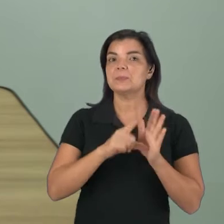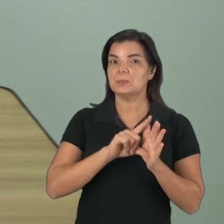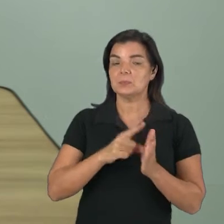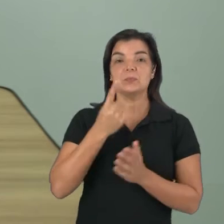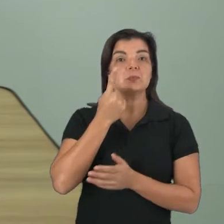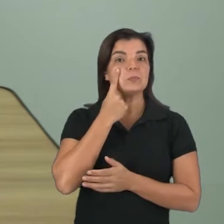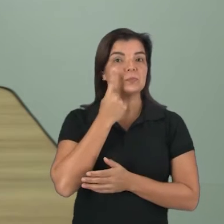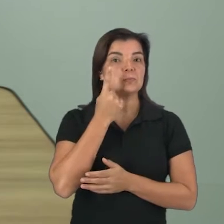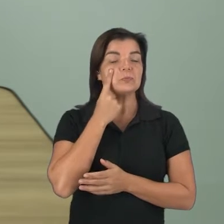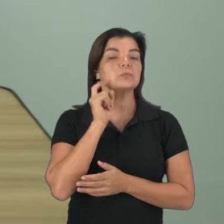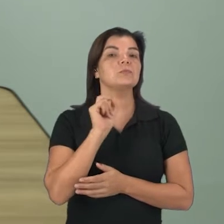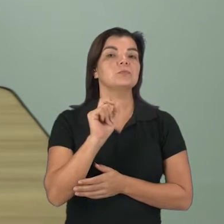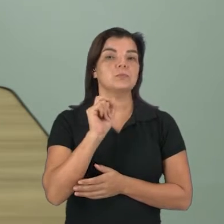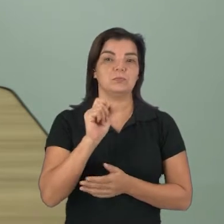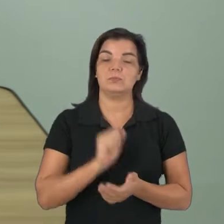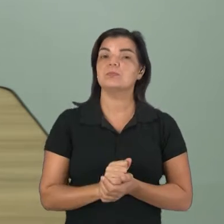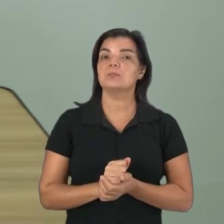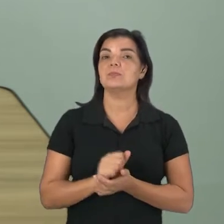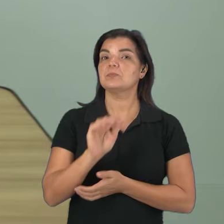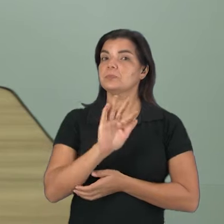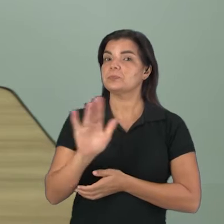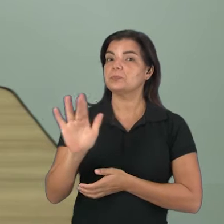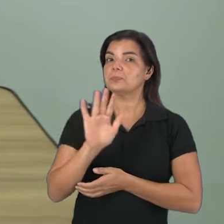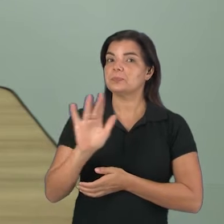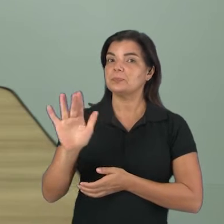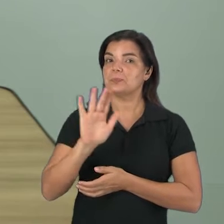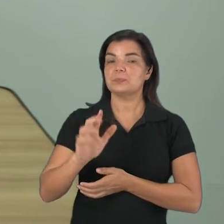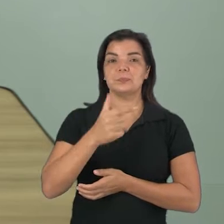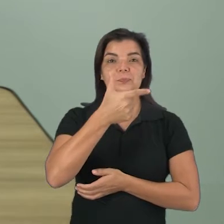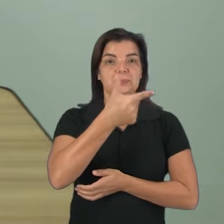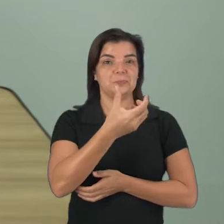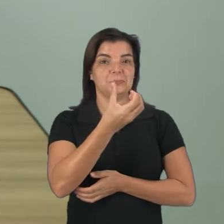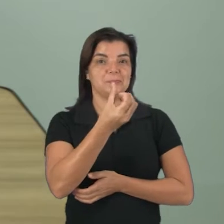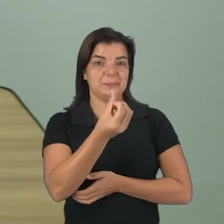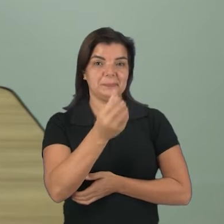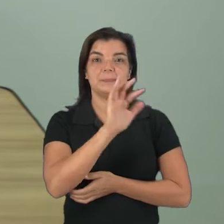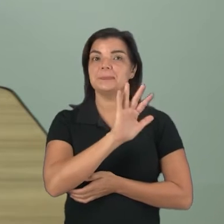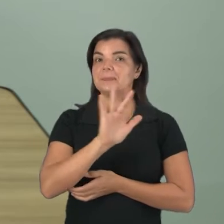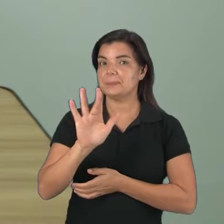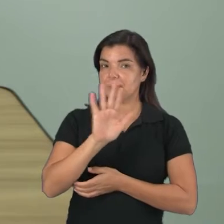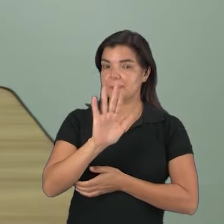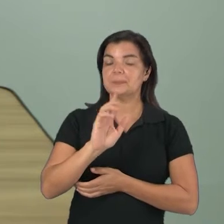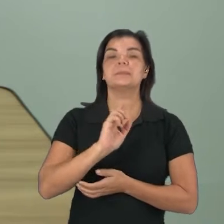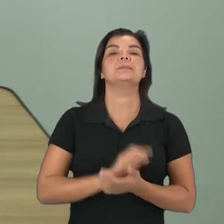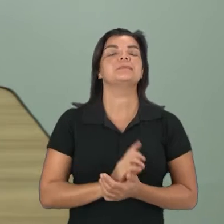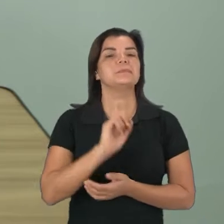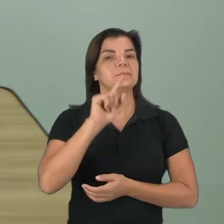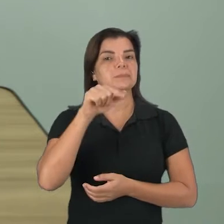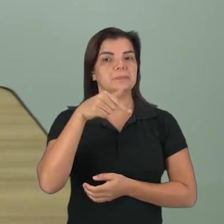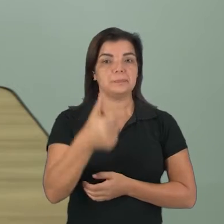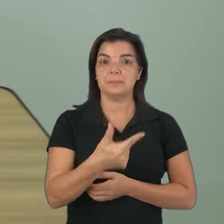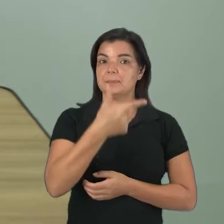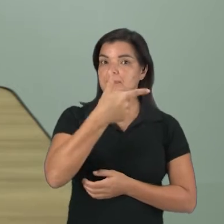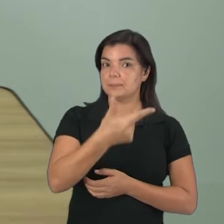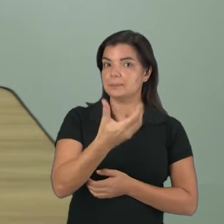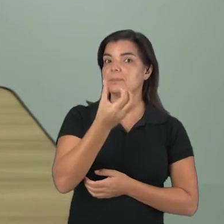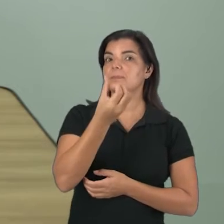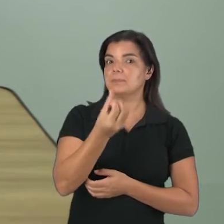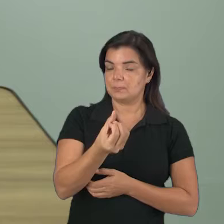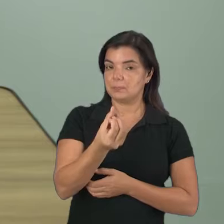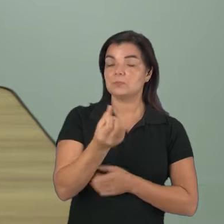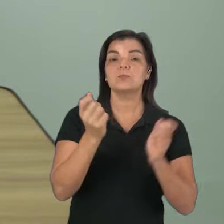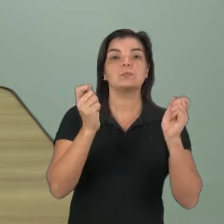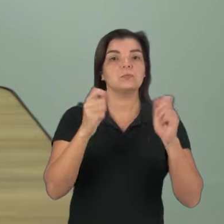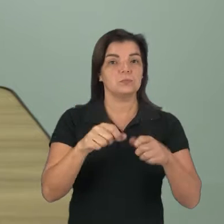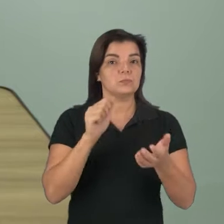nós vimos que o alfabeto é composto por 26 letras e a partir das ideias 26 letras